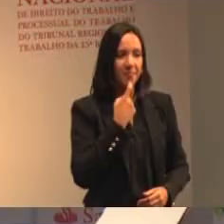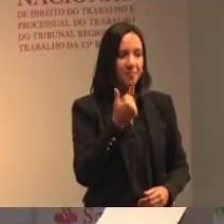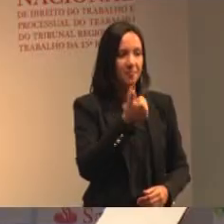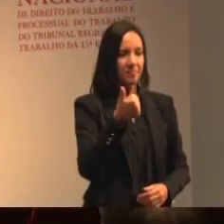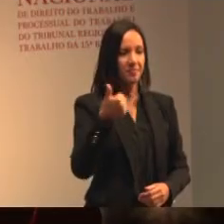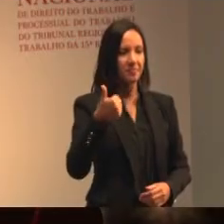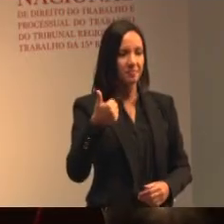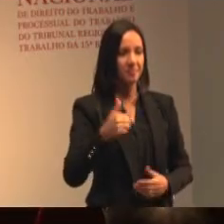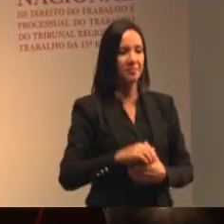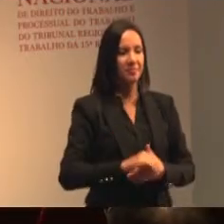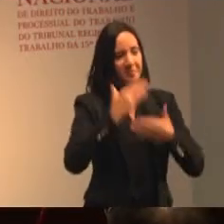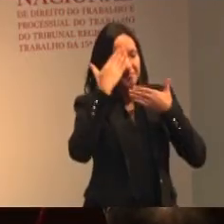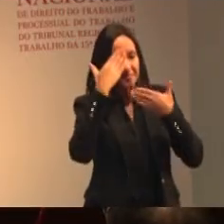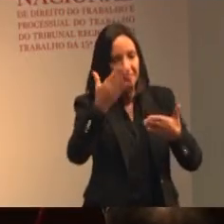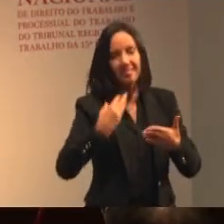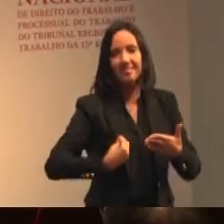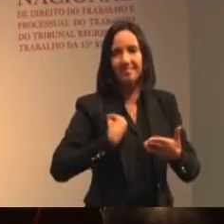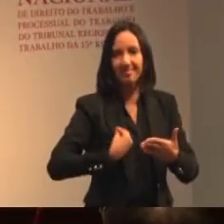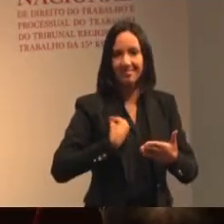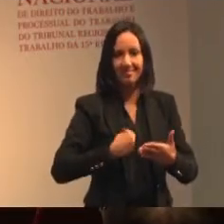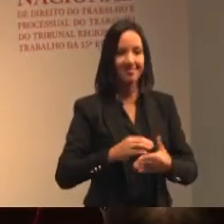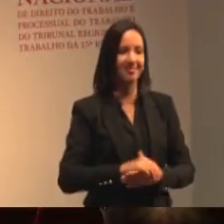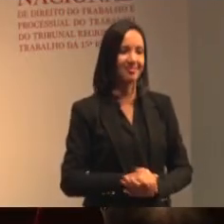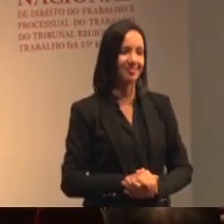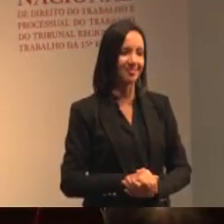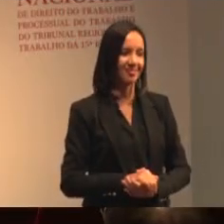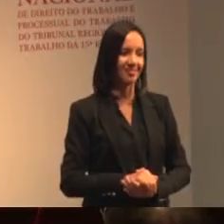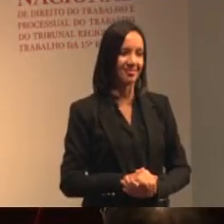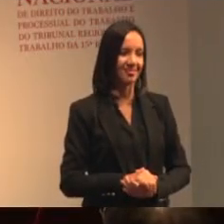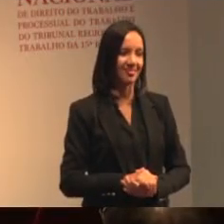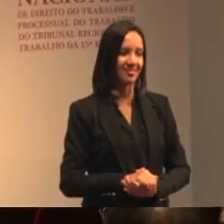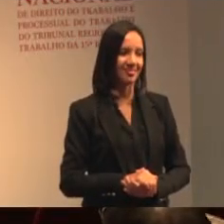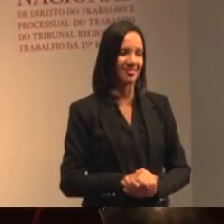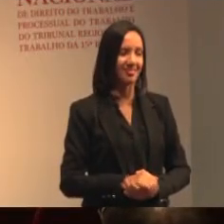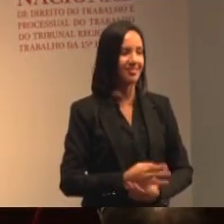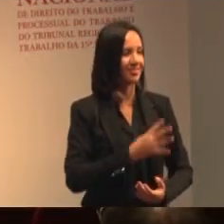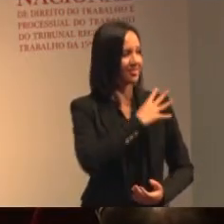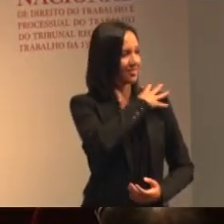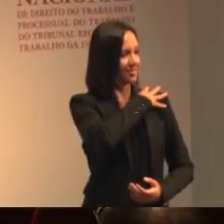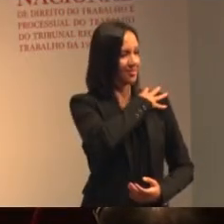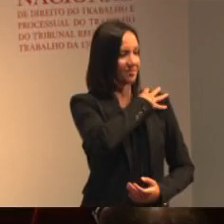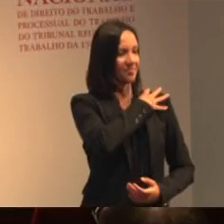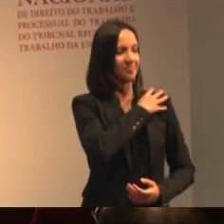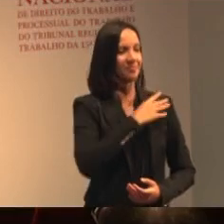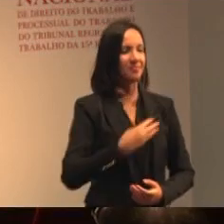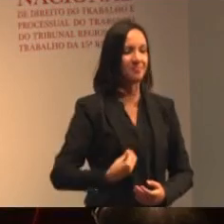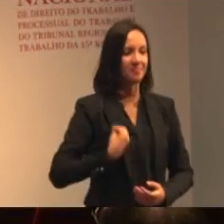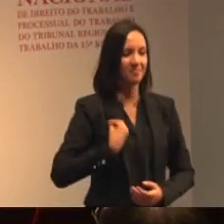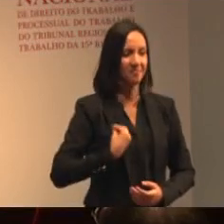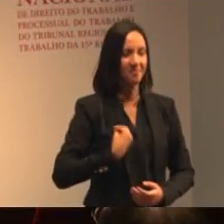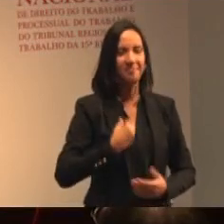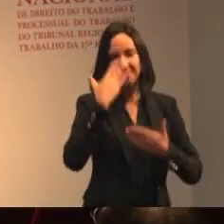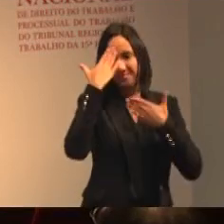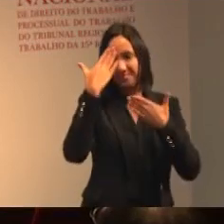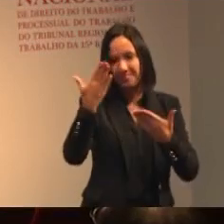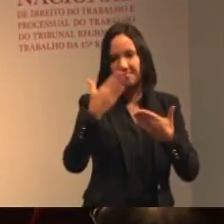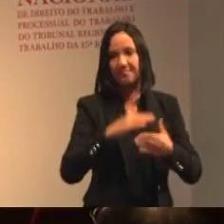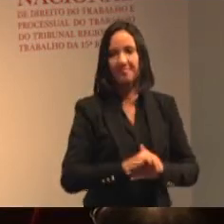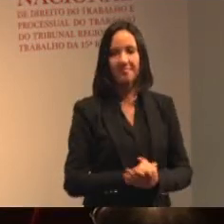Infantaria Leve. Obrigada pela presença. Coronel da PM, José Ricardo Trevisan Arantes.